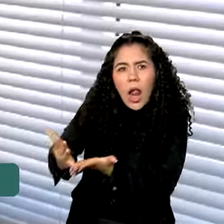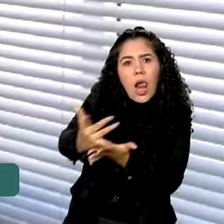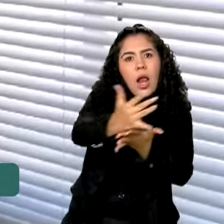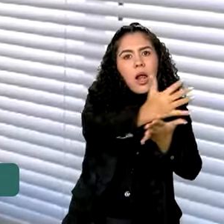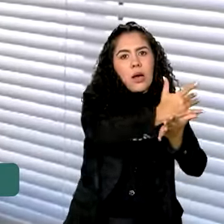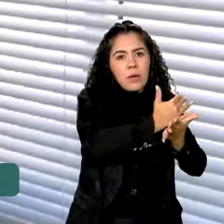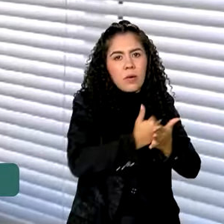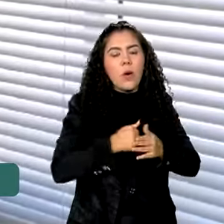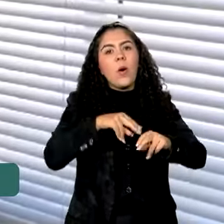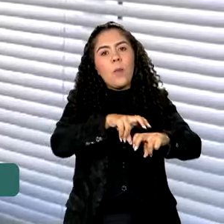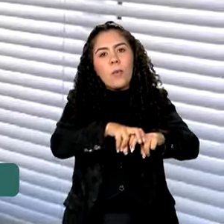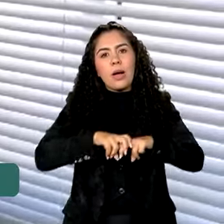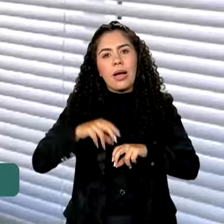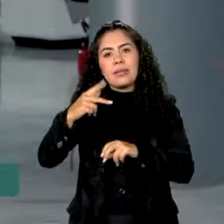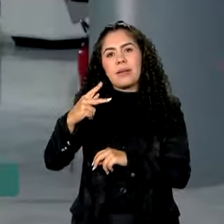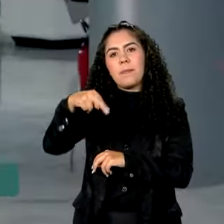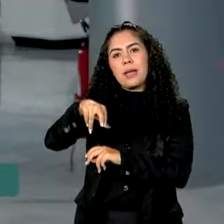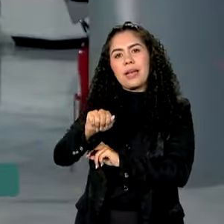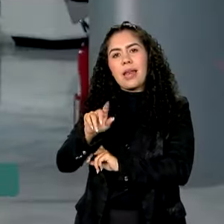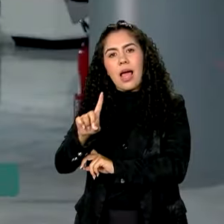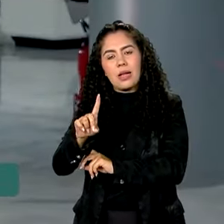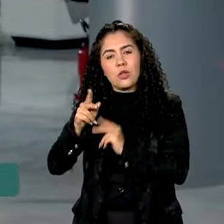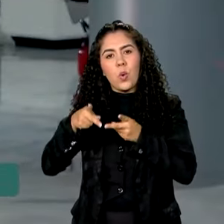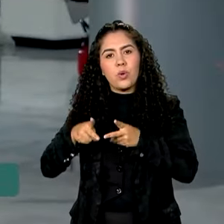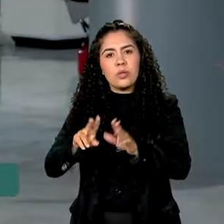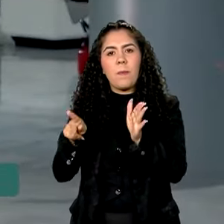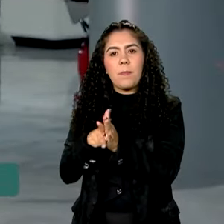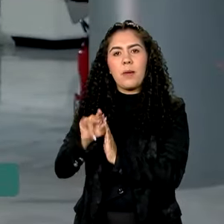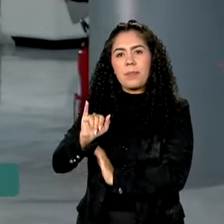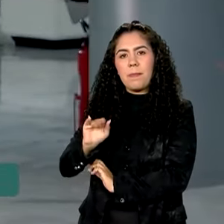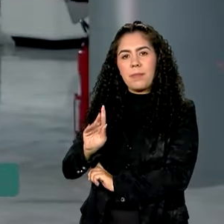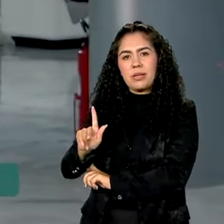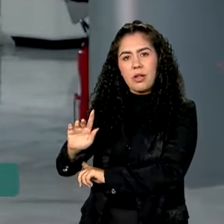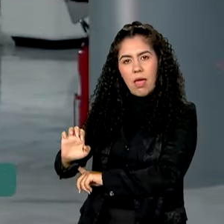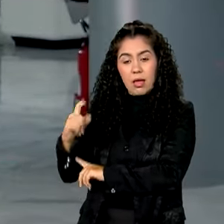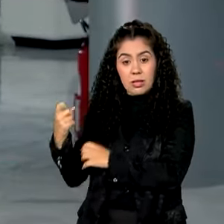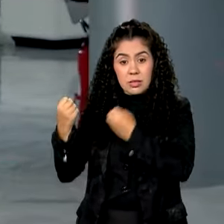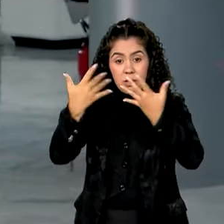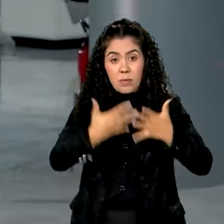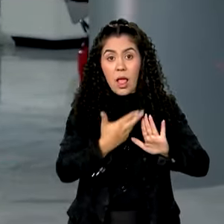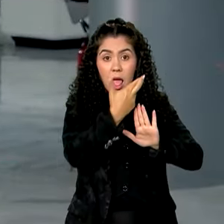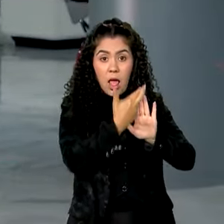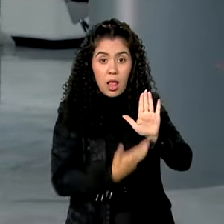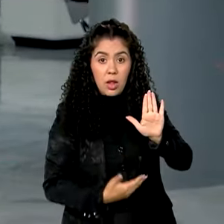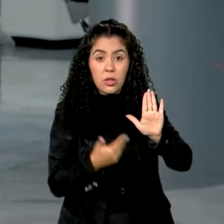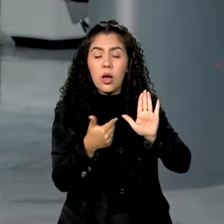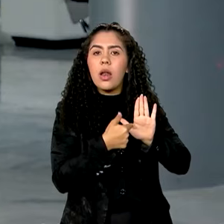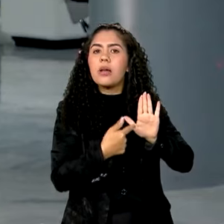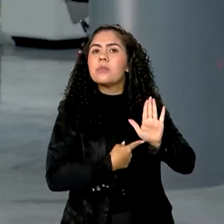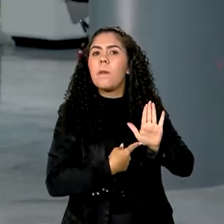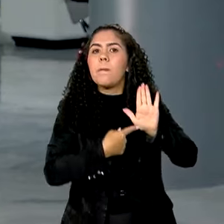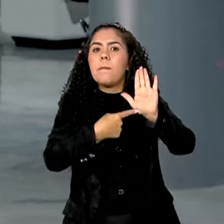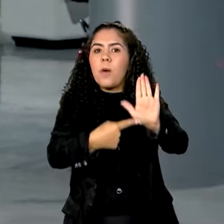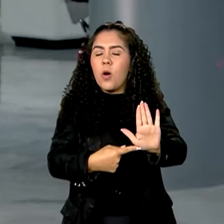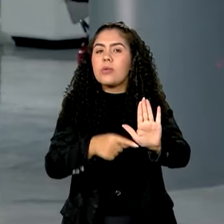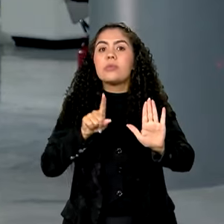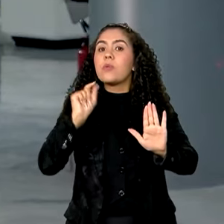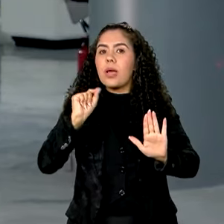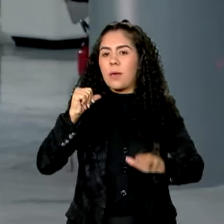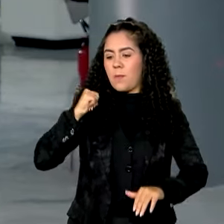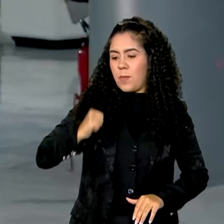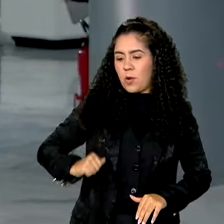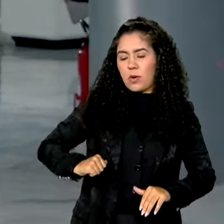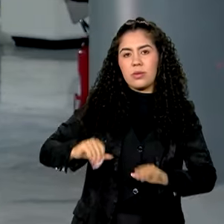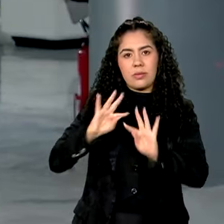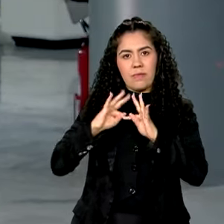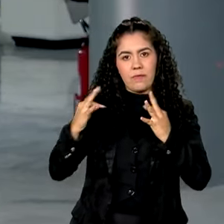da penade contínua do IBGE. O relatório da FGV destaca o relançamento do programa Bolsa Família em